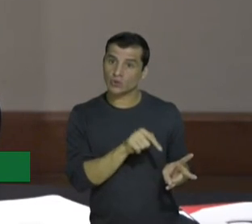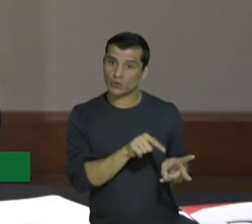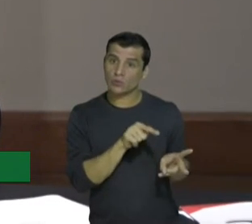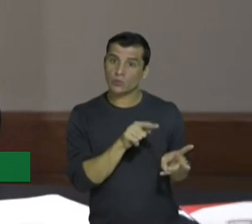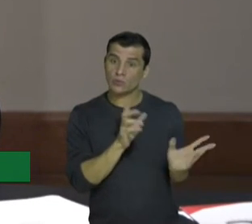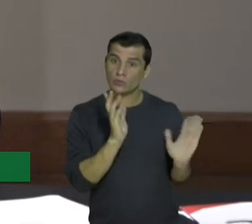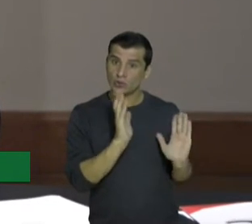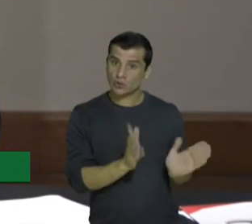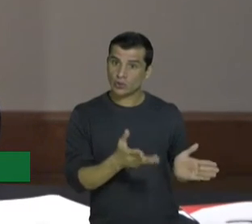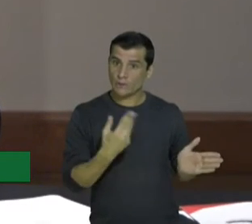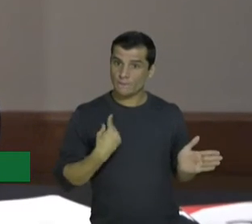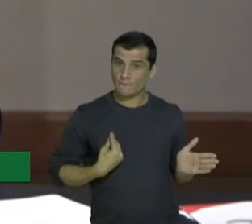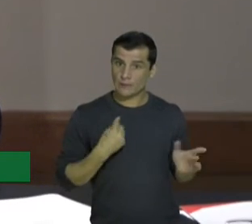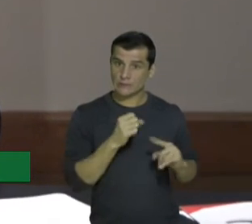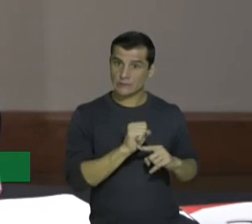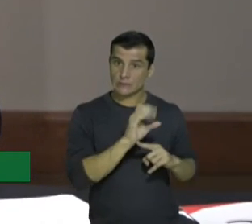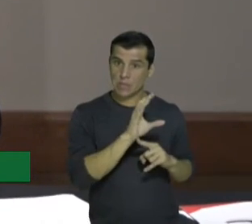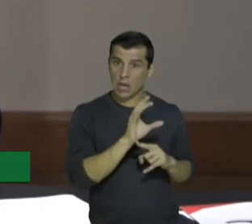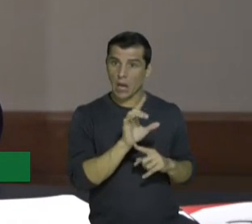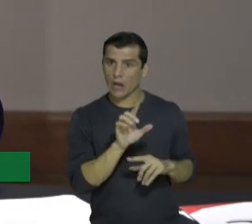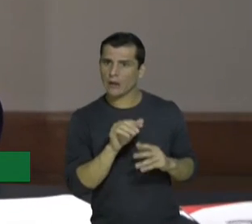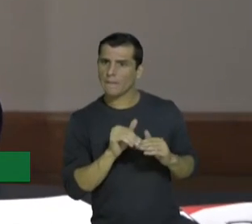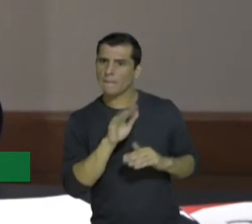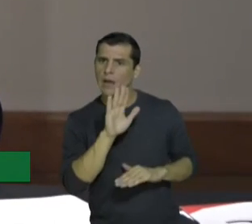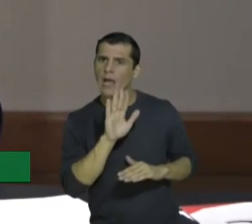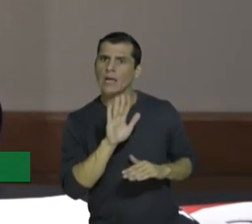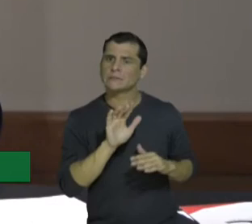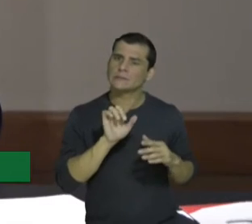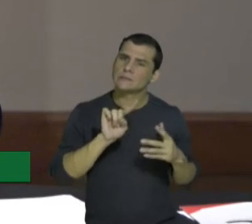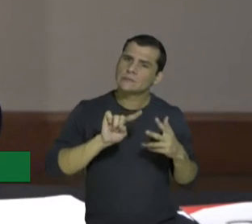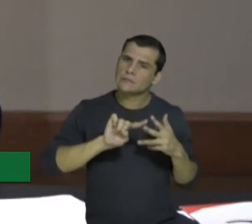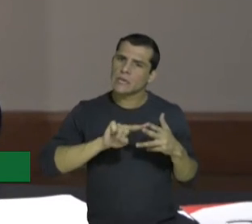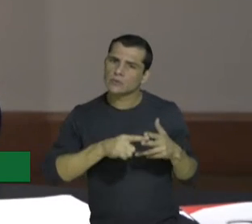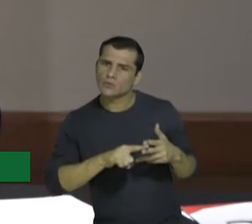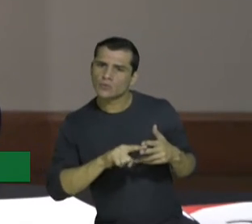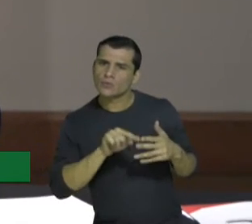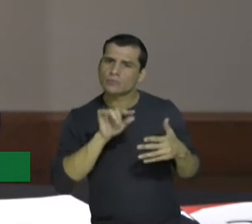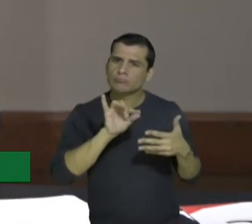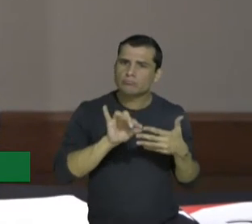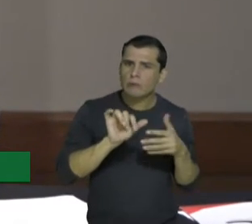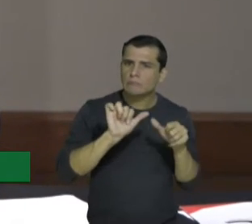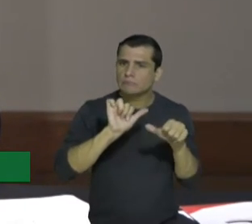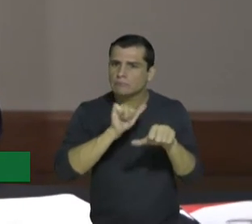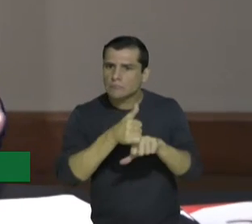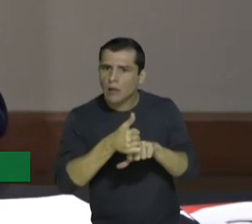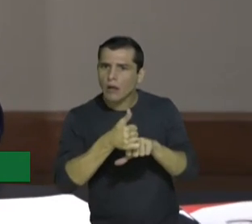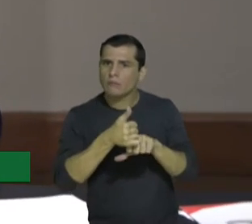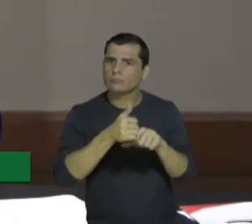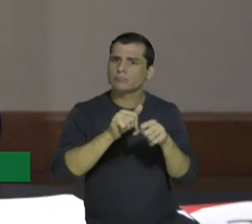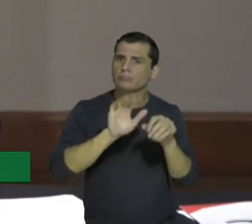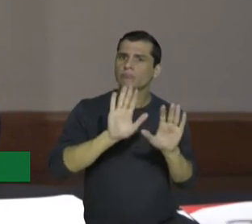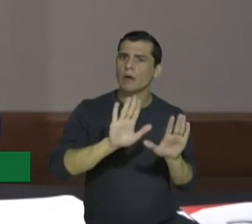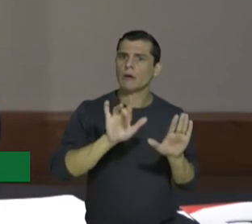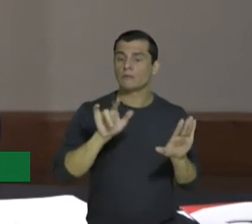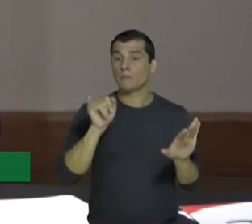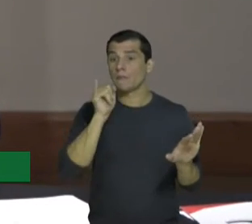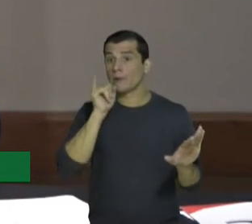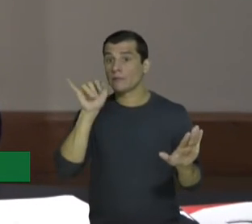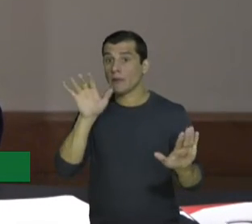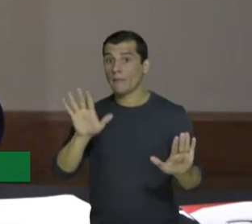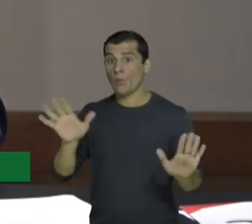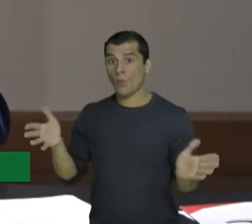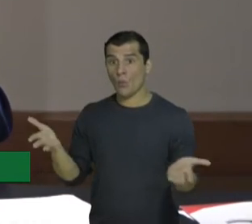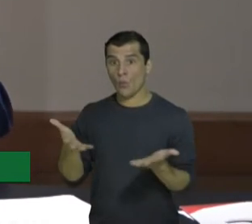tipo de possibilidade de correção e de ajuste caso eh esse esse cenário esse padrão que está hoje na